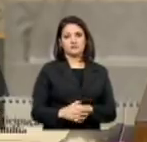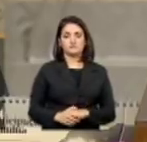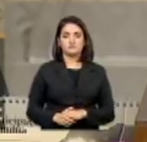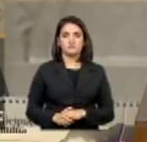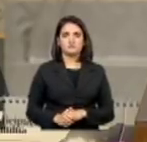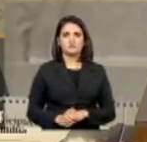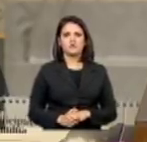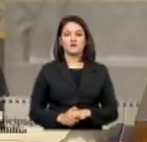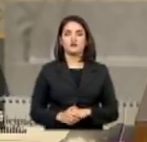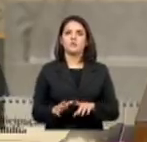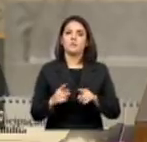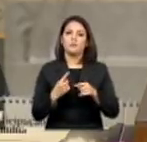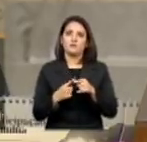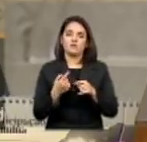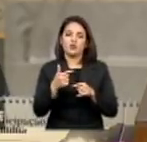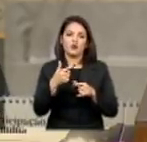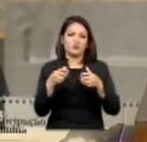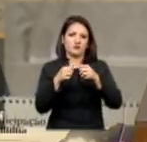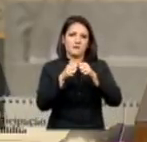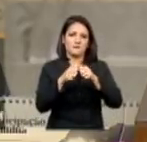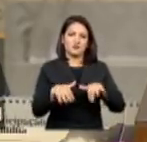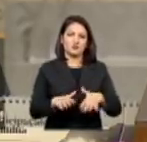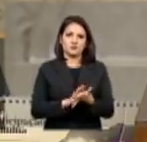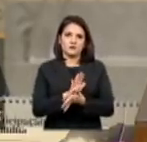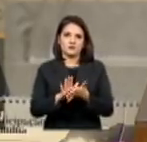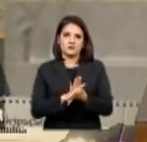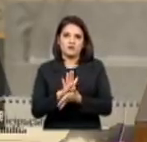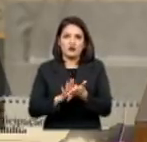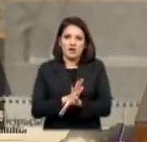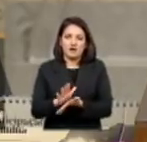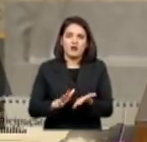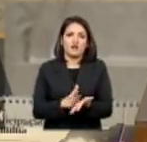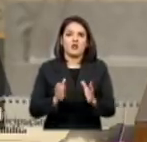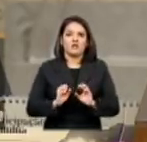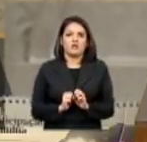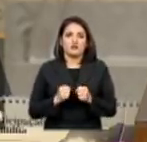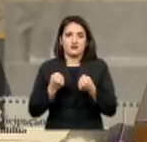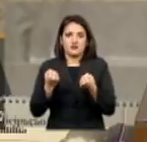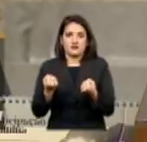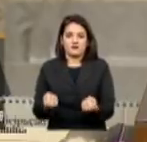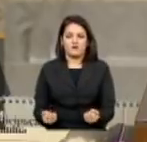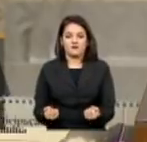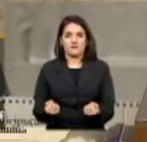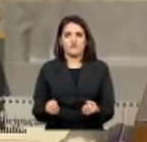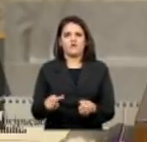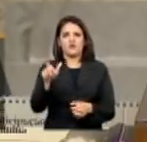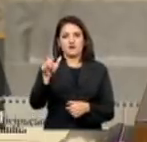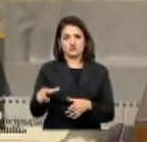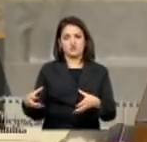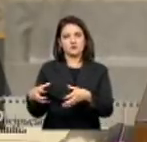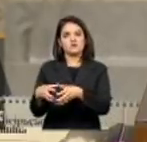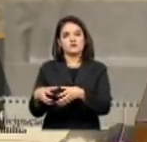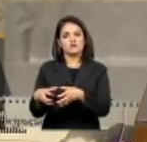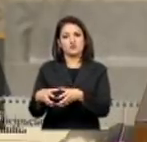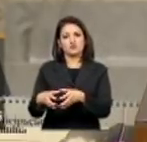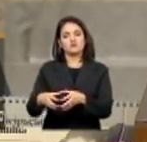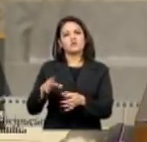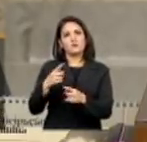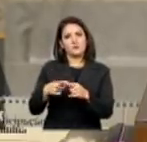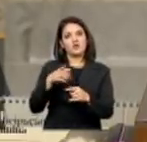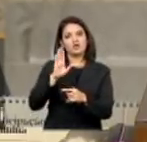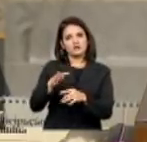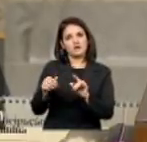importará a nosso ver em violação à ampla defesa dos réus relatados à qual já traz exercícios exercida